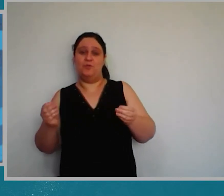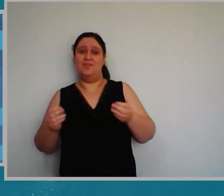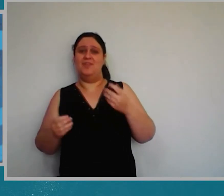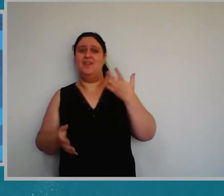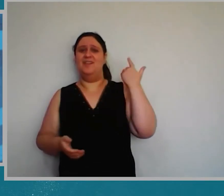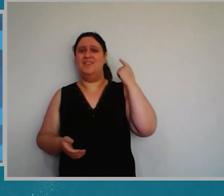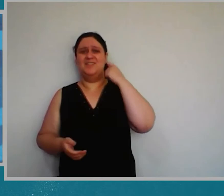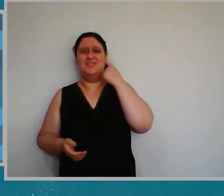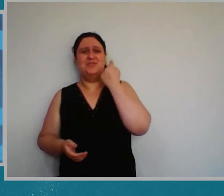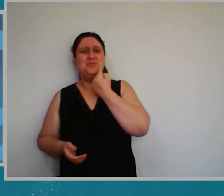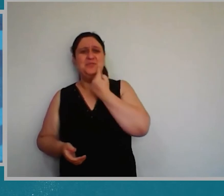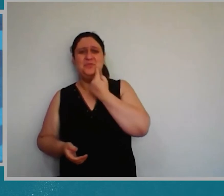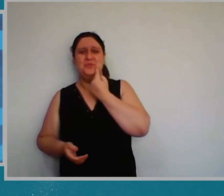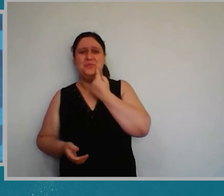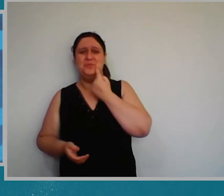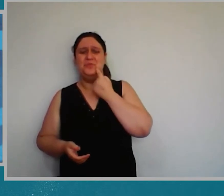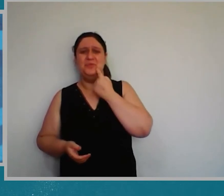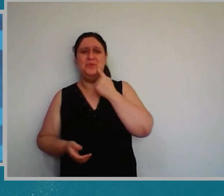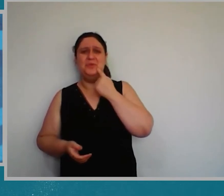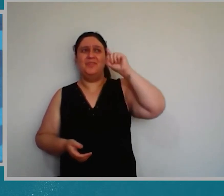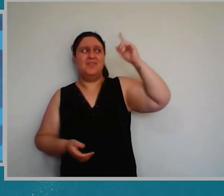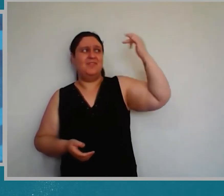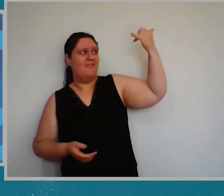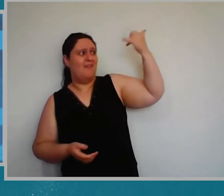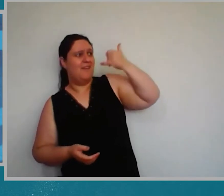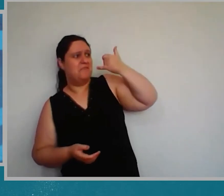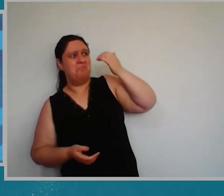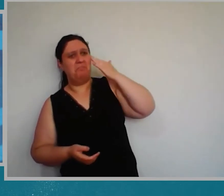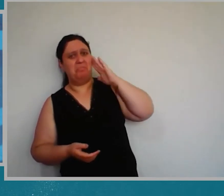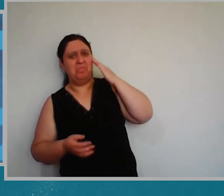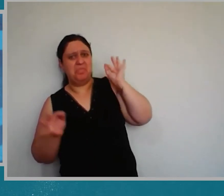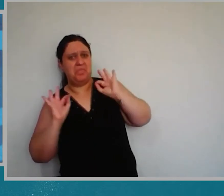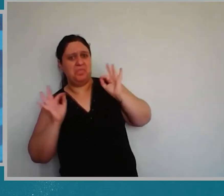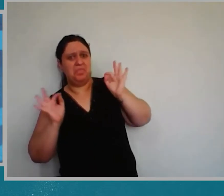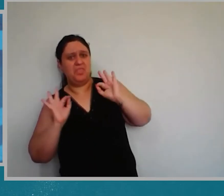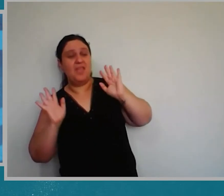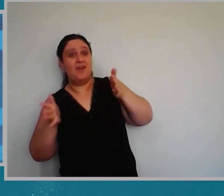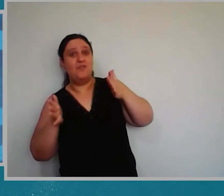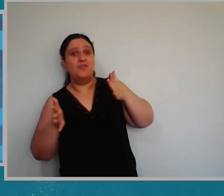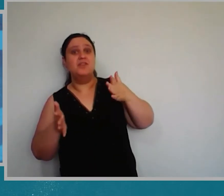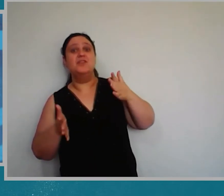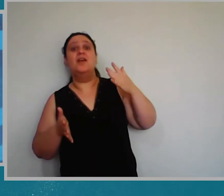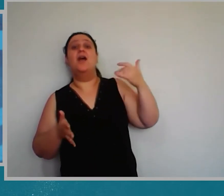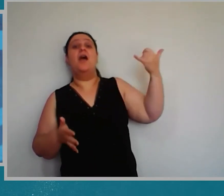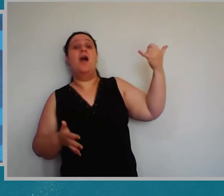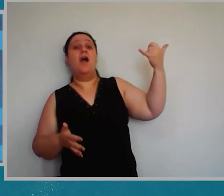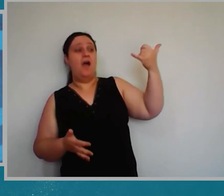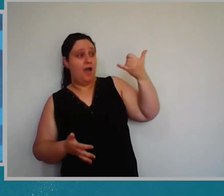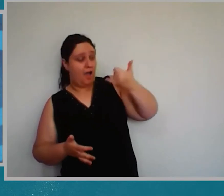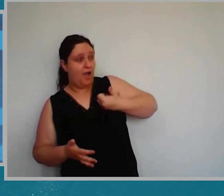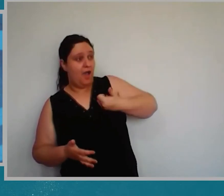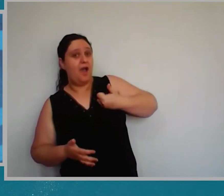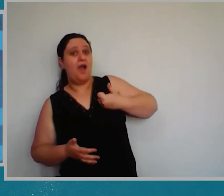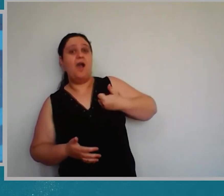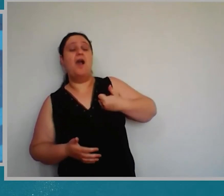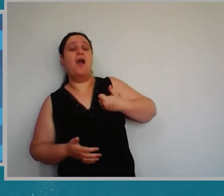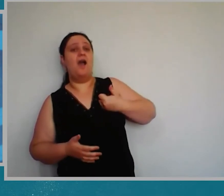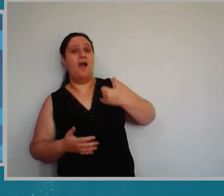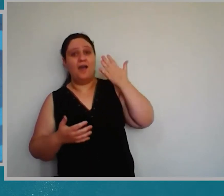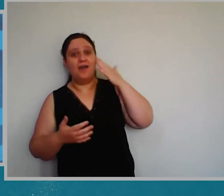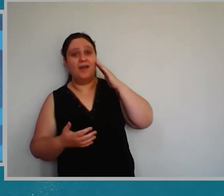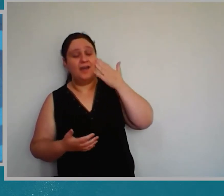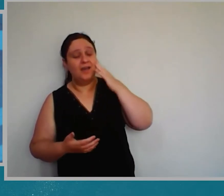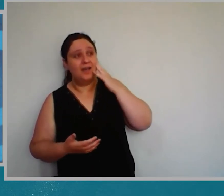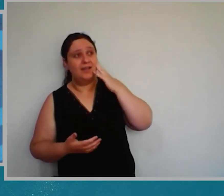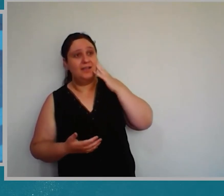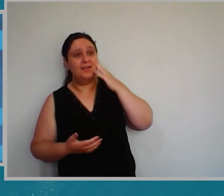entendia a palavra de Deus, mas hoje ouço a palavra de Deus. Ouço o que o Espírito diz às igrejas.